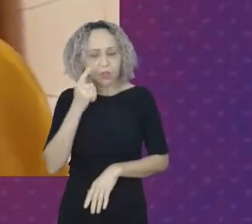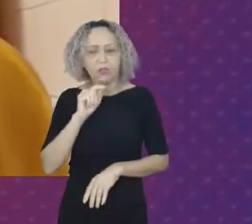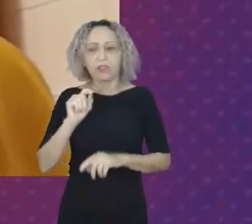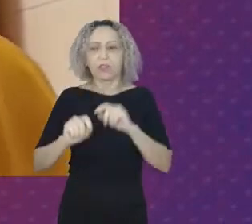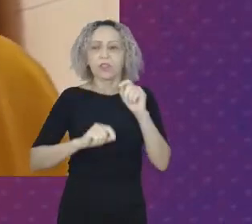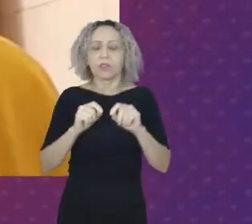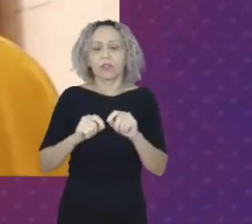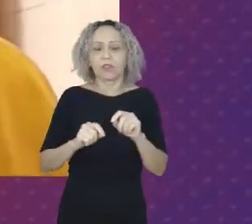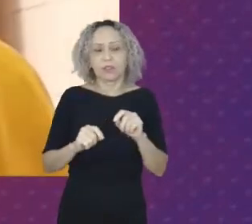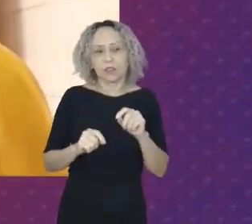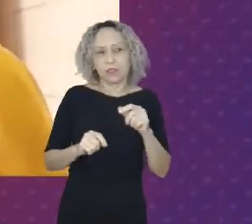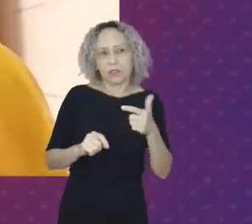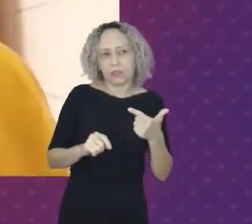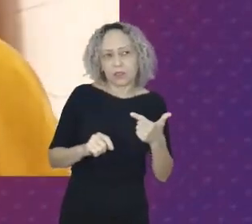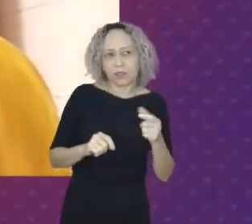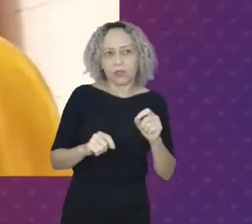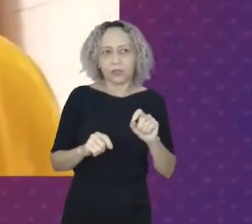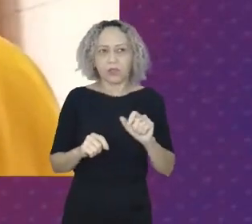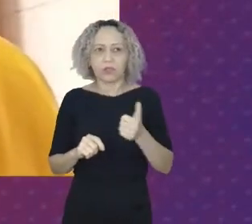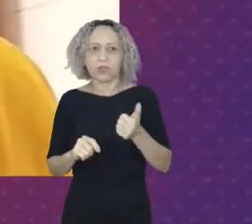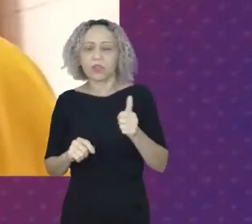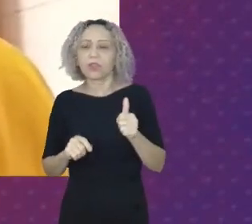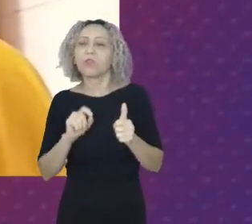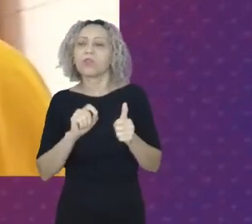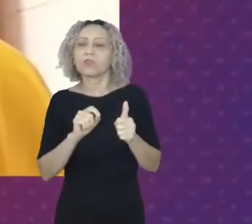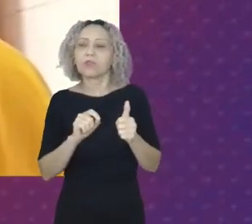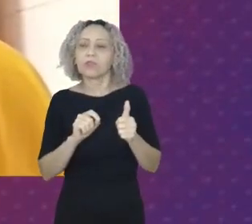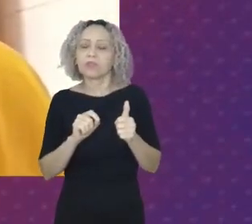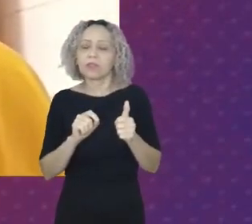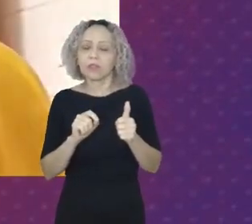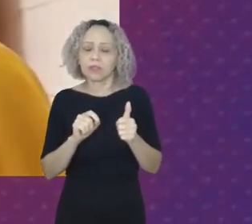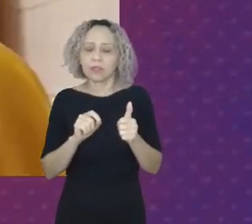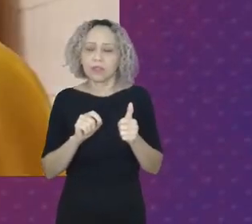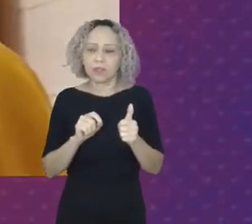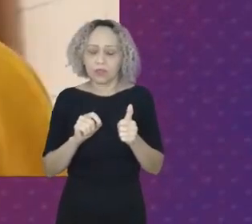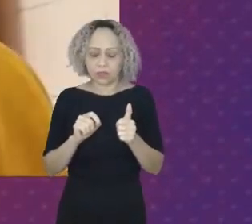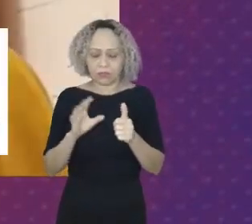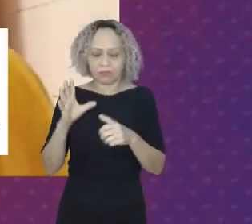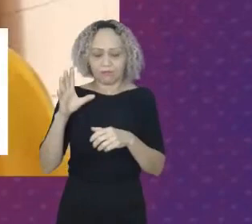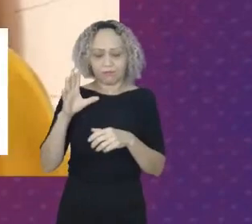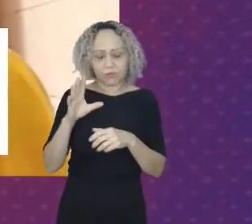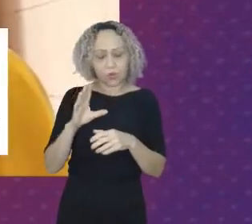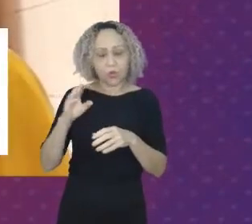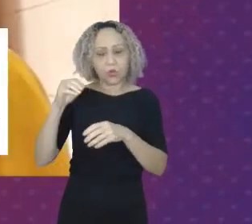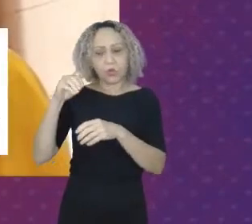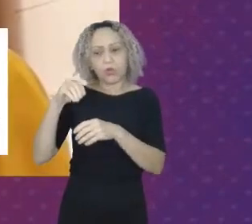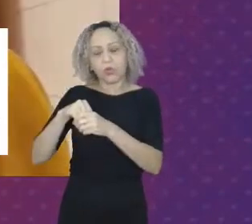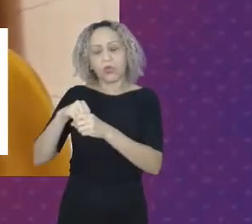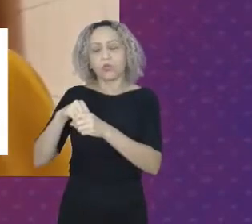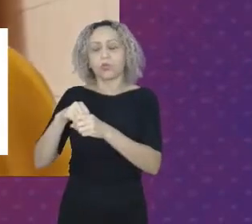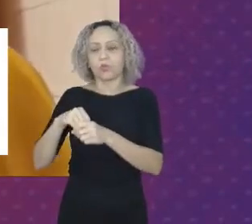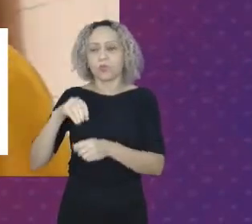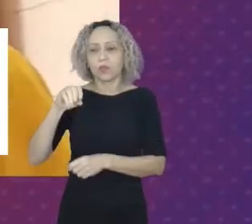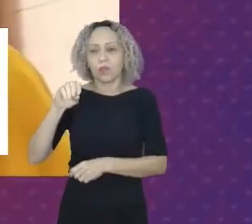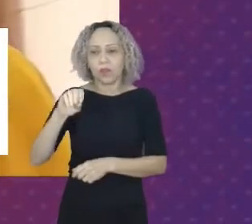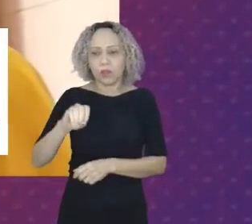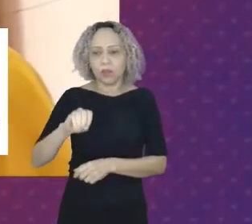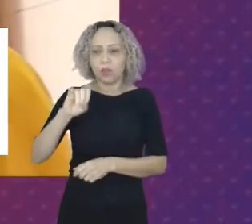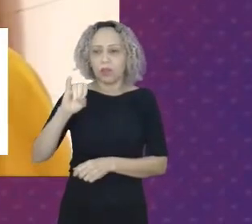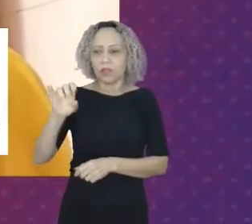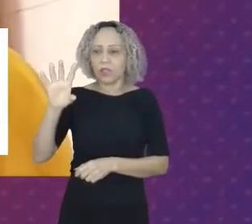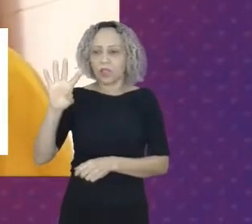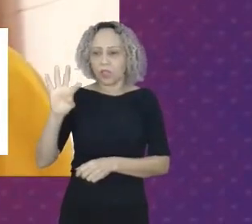em 2011, junto à Organização Internacional do Trabalho, a Convenção 89, que